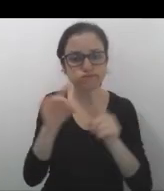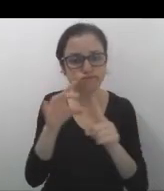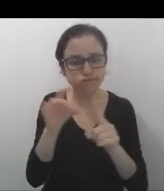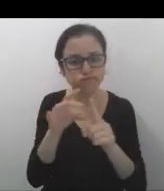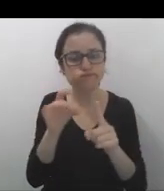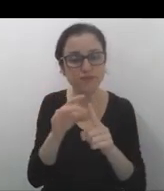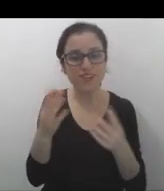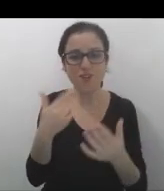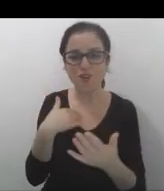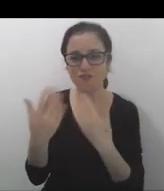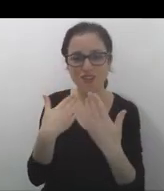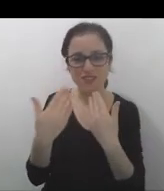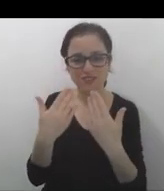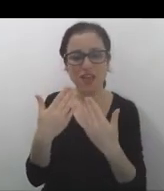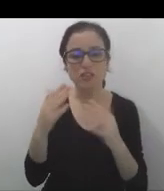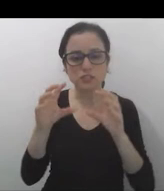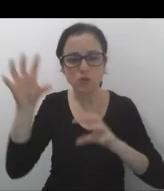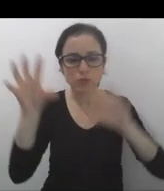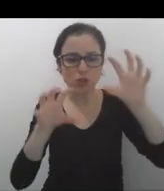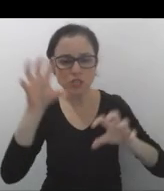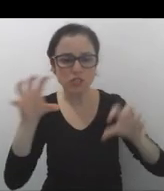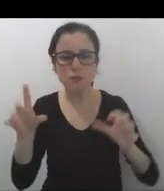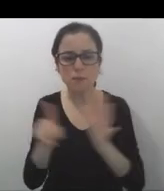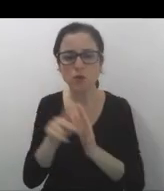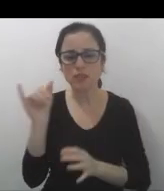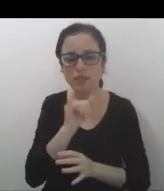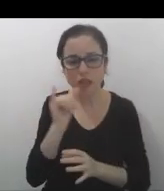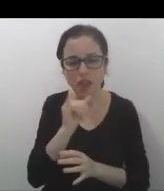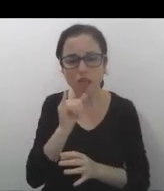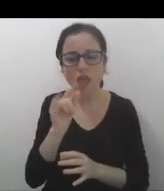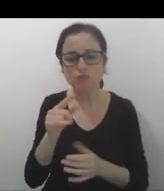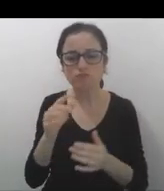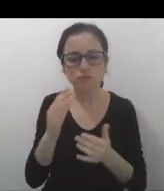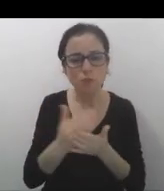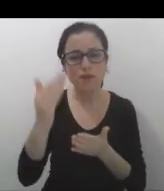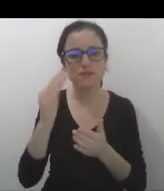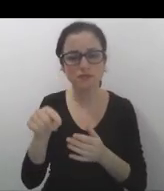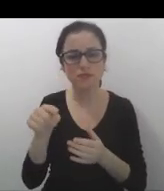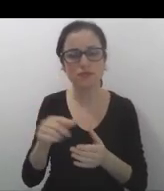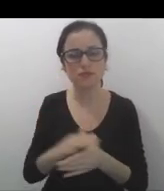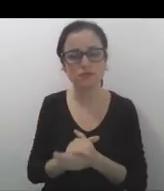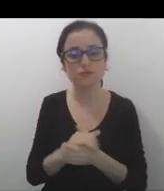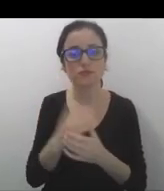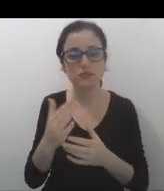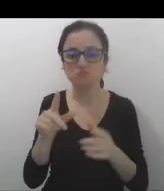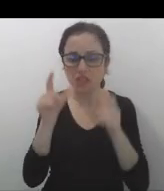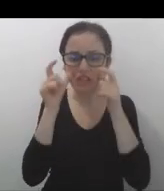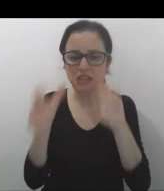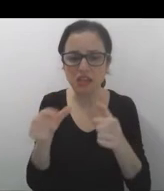esses tubos de alumínio. Quer dizer, isso vem de uma conversa de uma expografia italiana que está sendo gestada